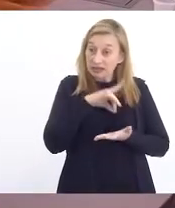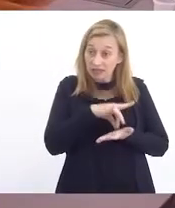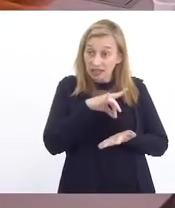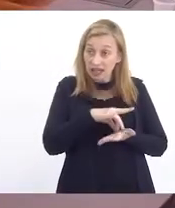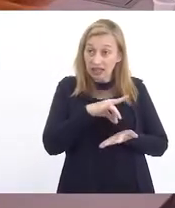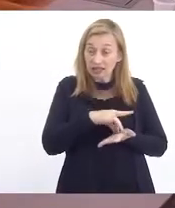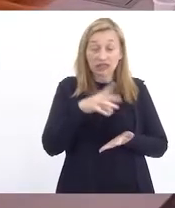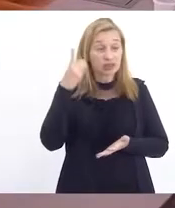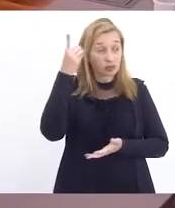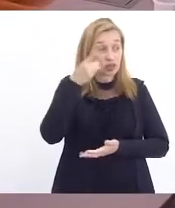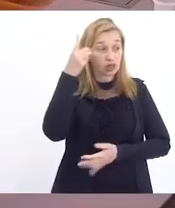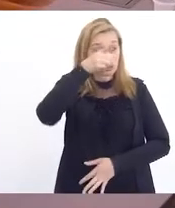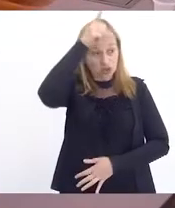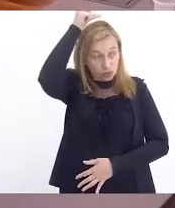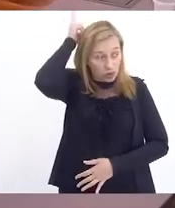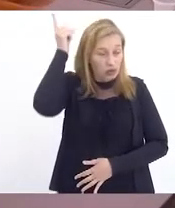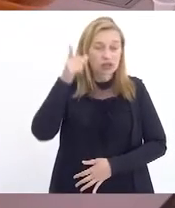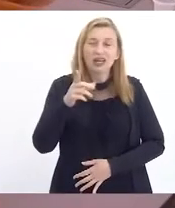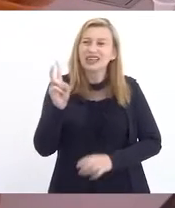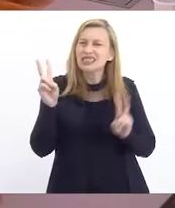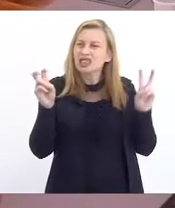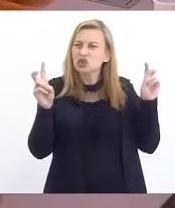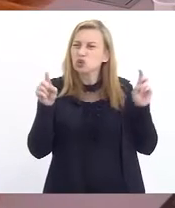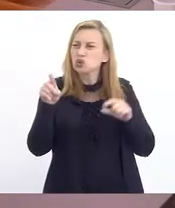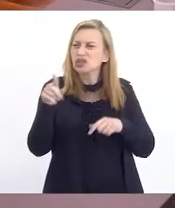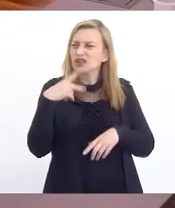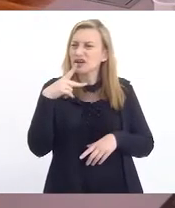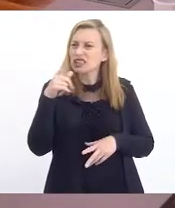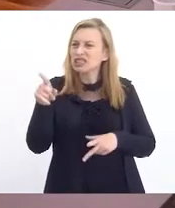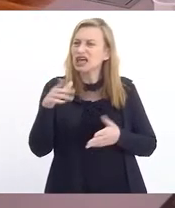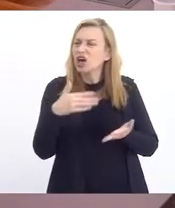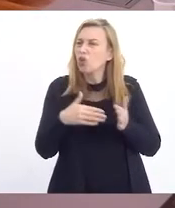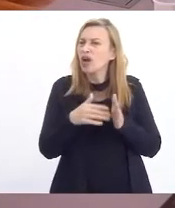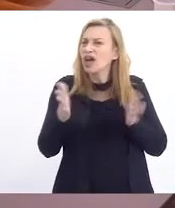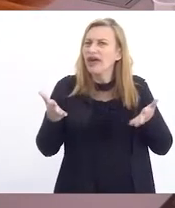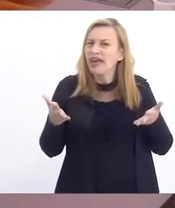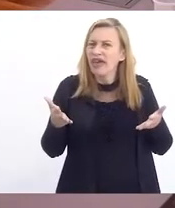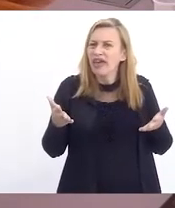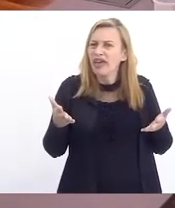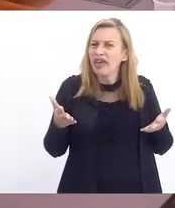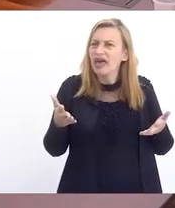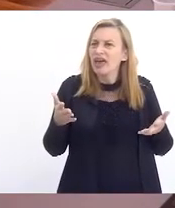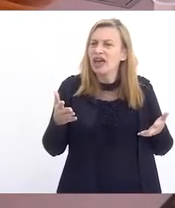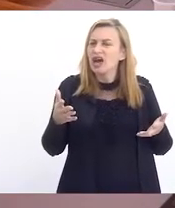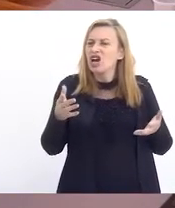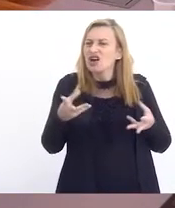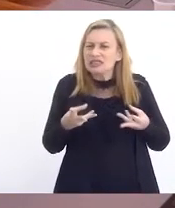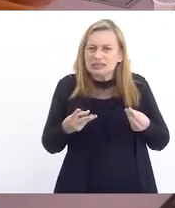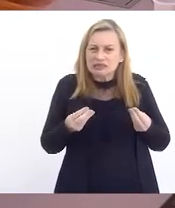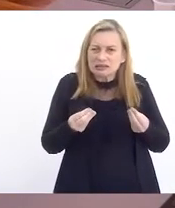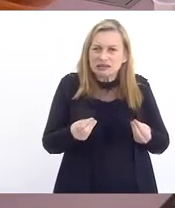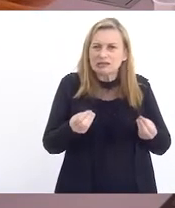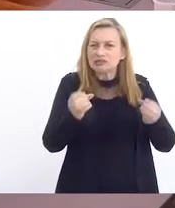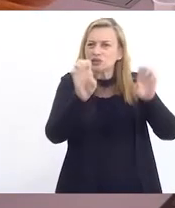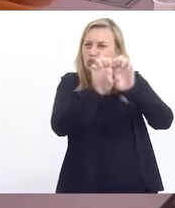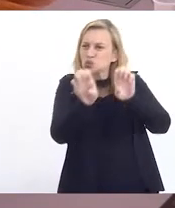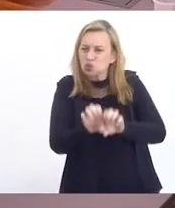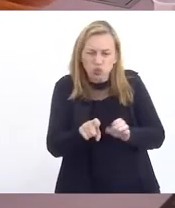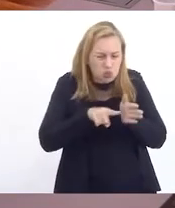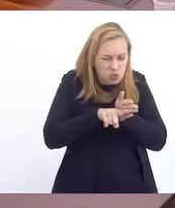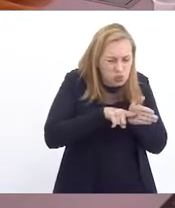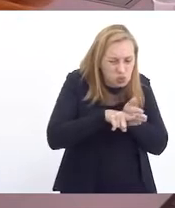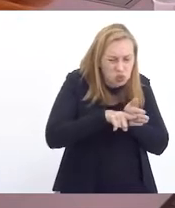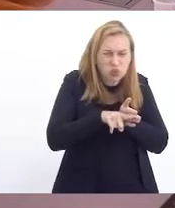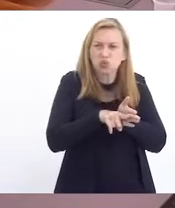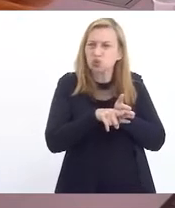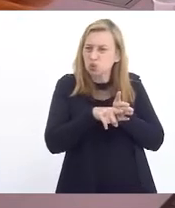Paulo, essa questão que a gente está tratando aqui agora sobre a fragilidade das estruturas de fiscalização, das